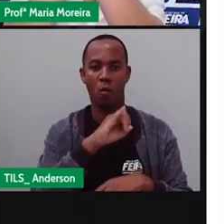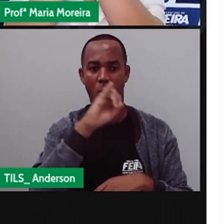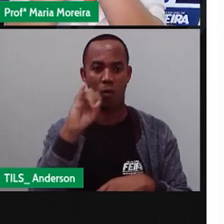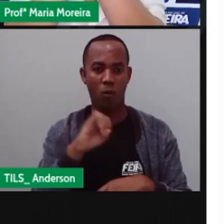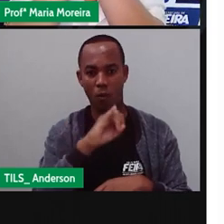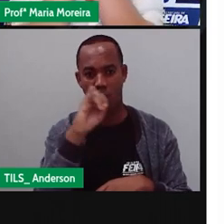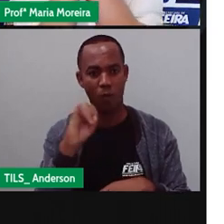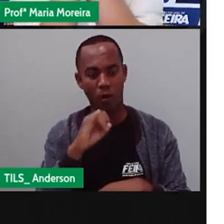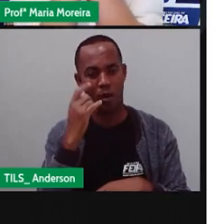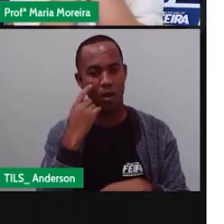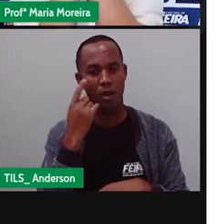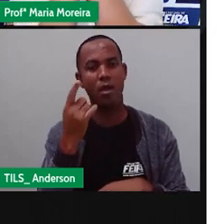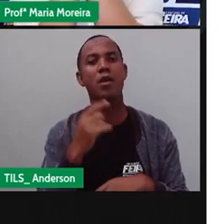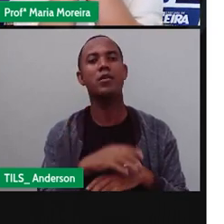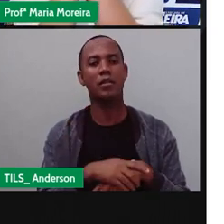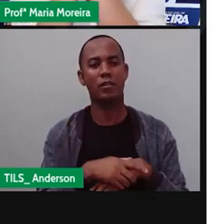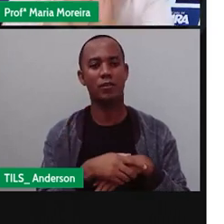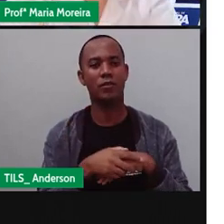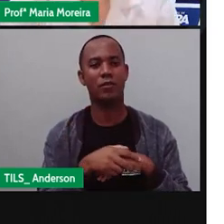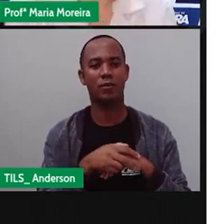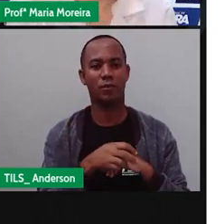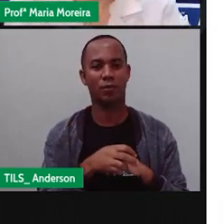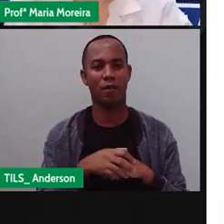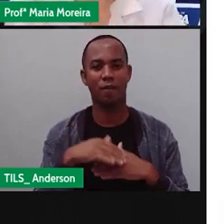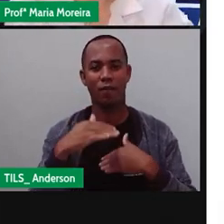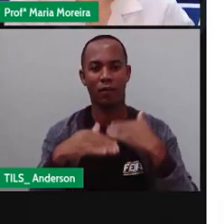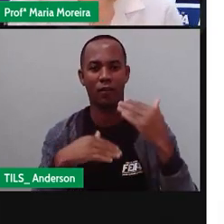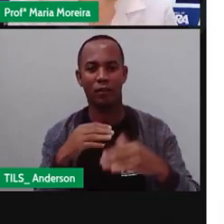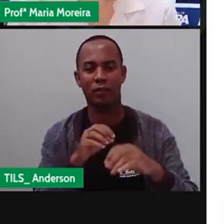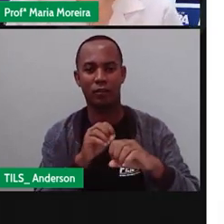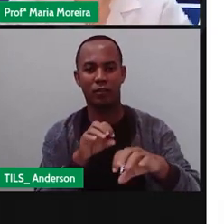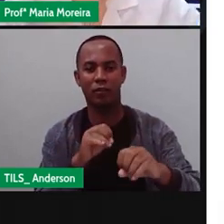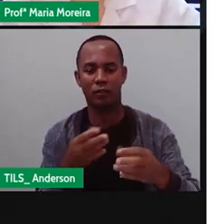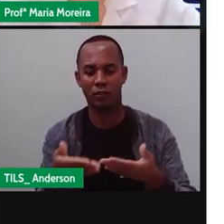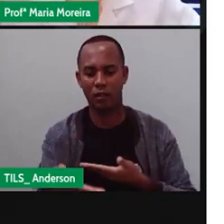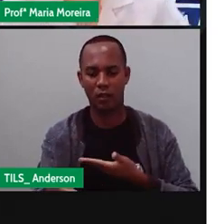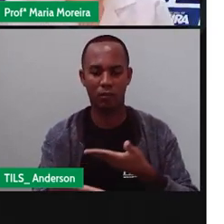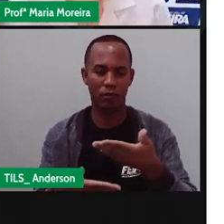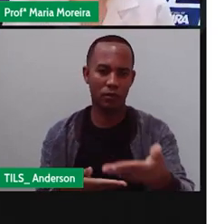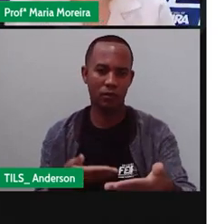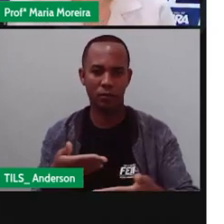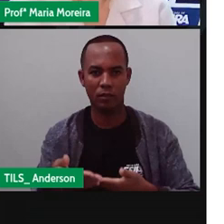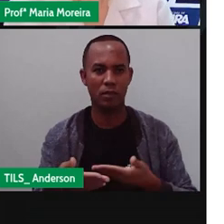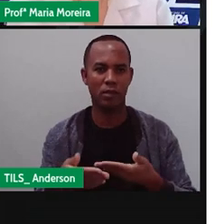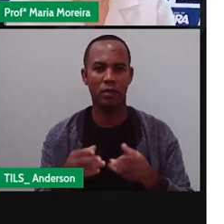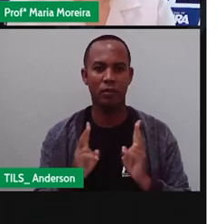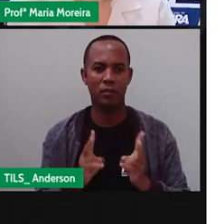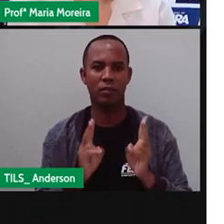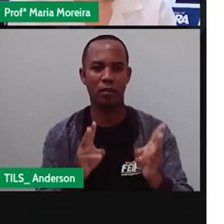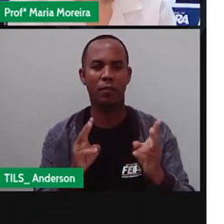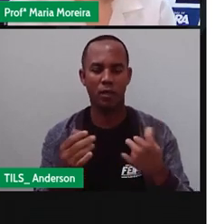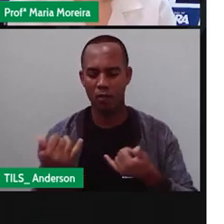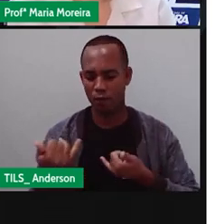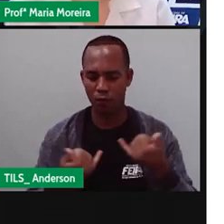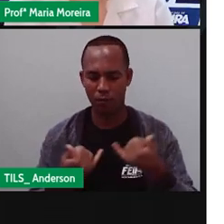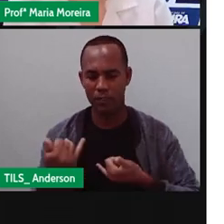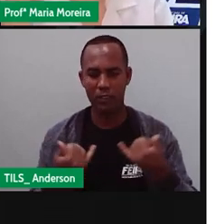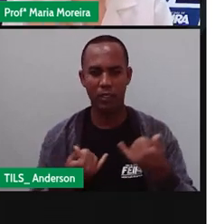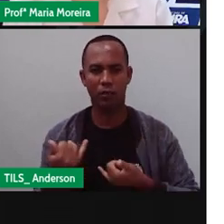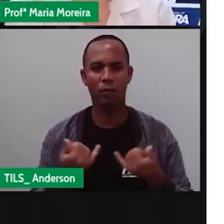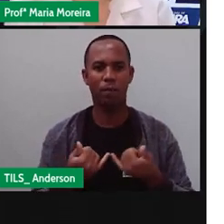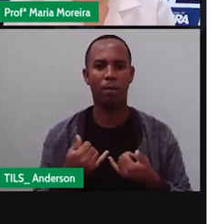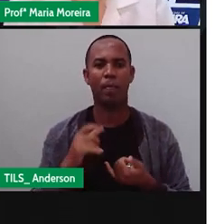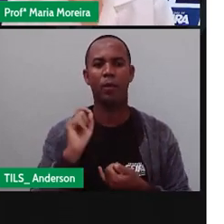a caixa d'água do Tomba, não é isso, Anderson? E aí a gente foi aprendendo várias coisas. E Anderson sempre traz informações. Então,